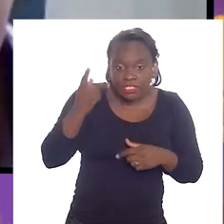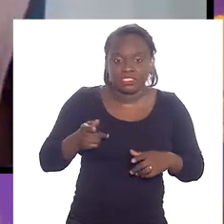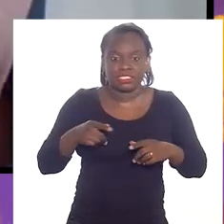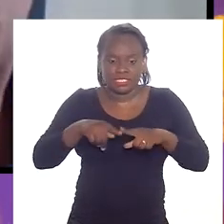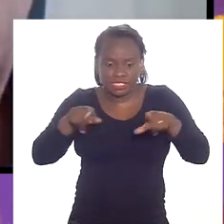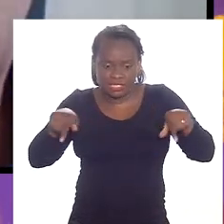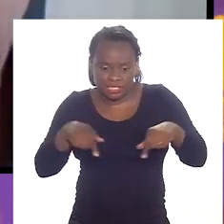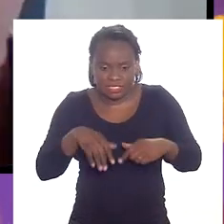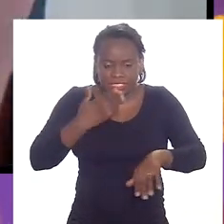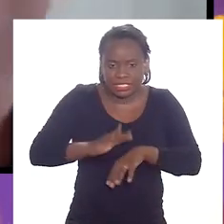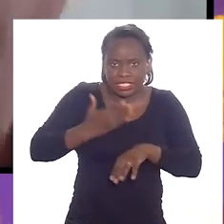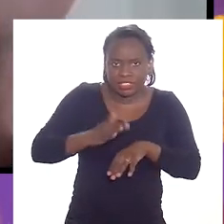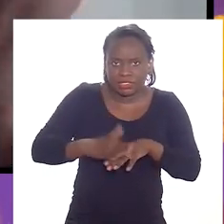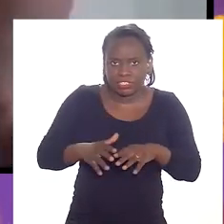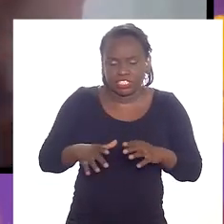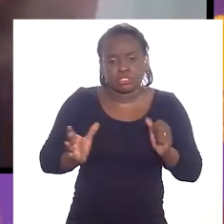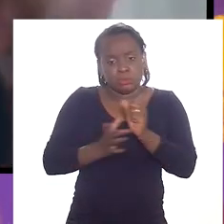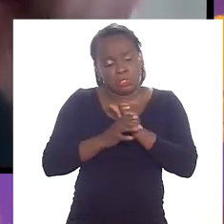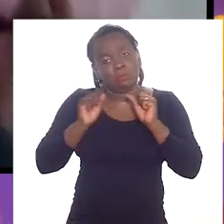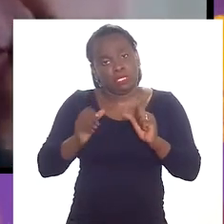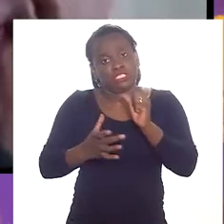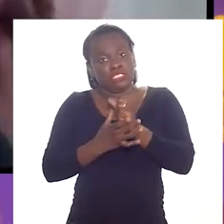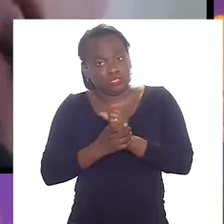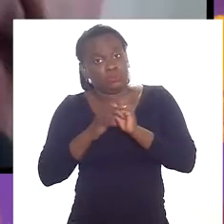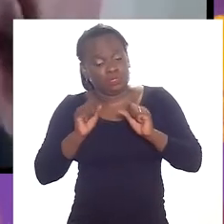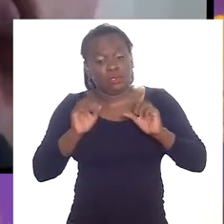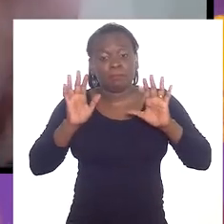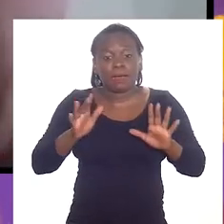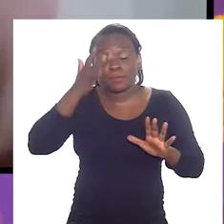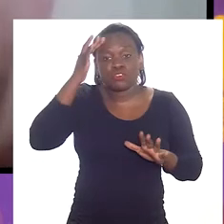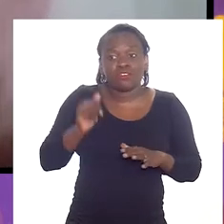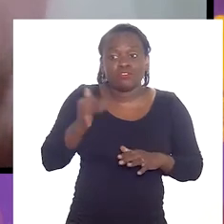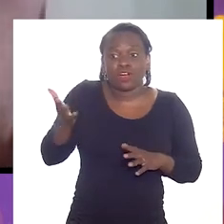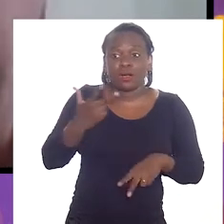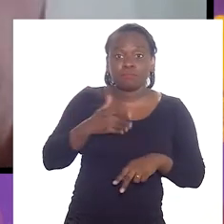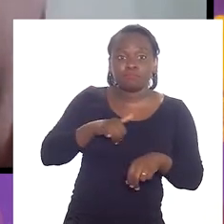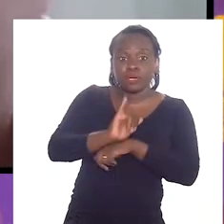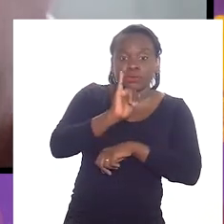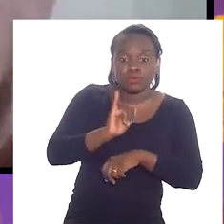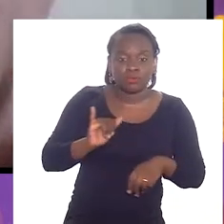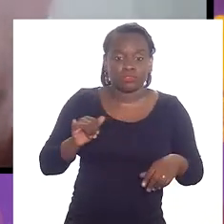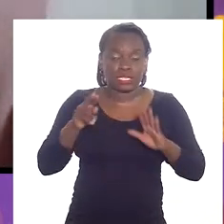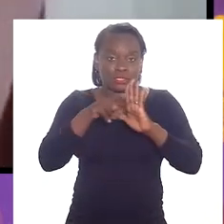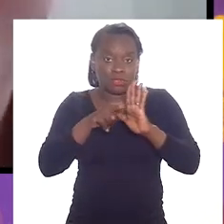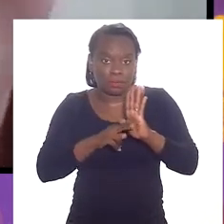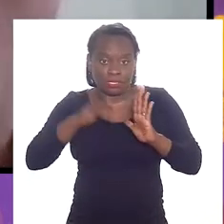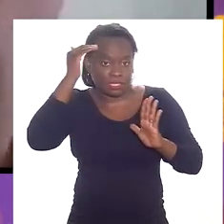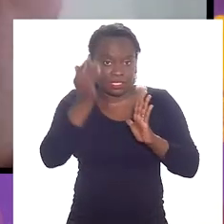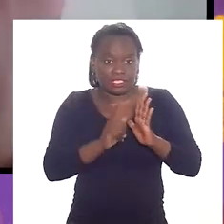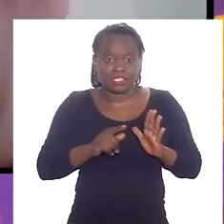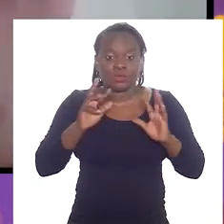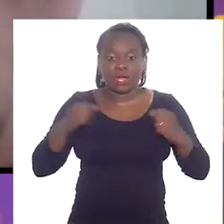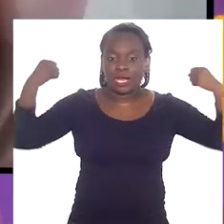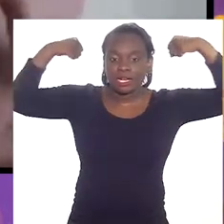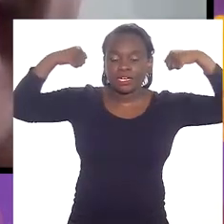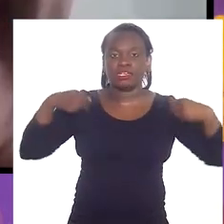do Gabriel, do Flamengo, que foi para um cassino clandestino em São Paulo, dentro das quatro linhas, no treino, o esporte até